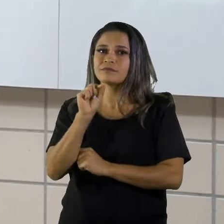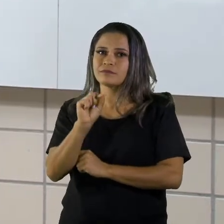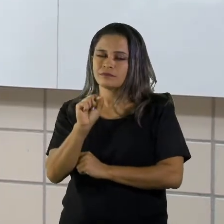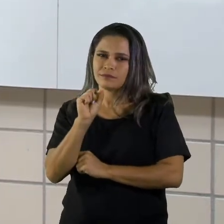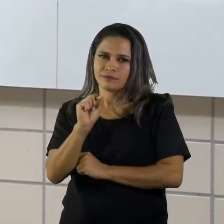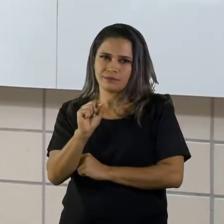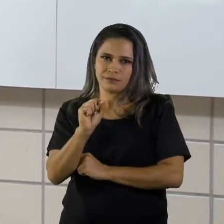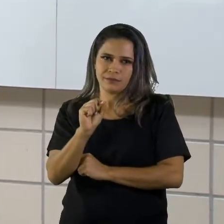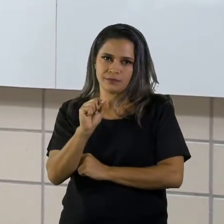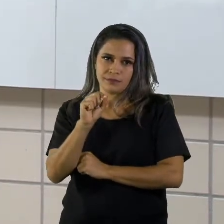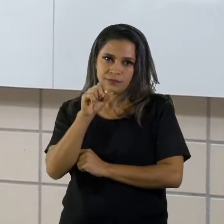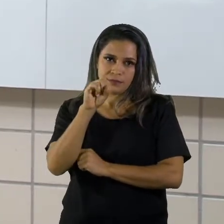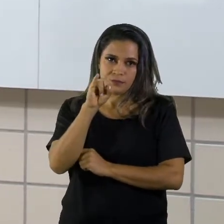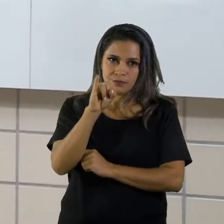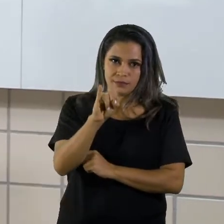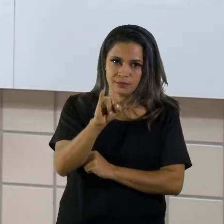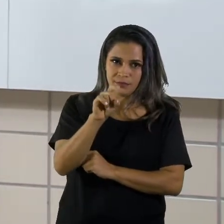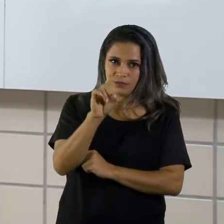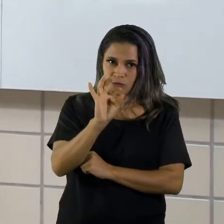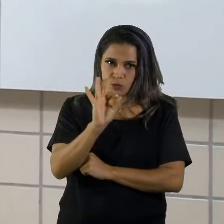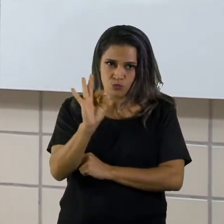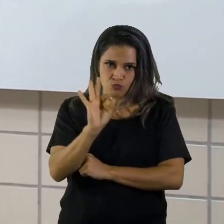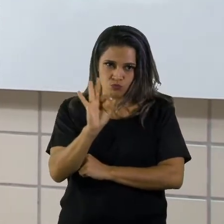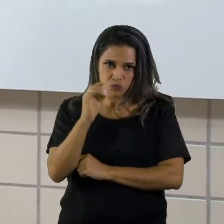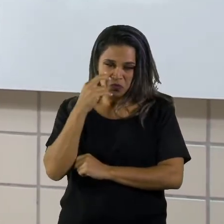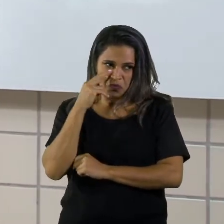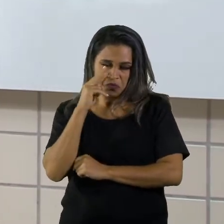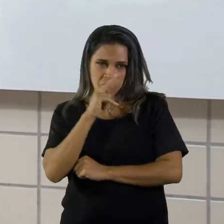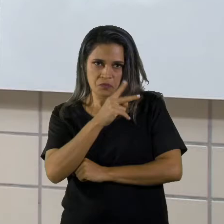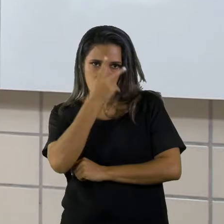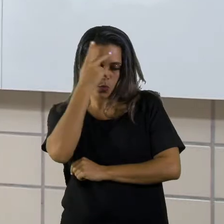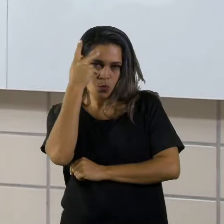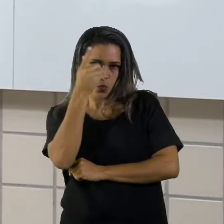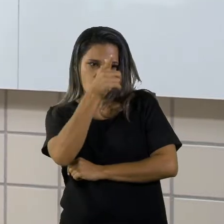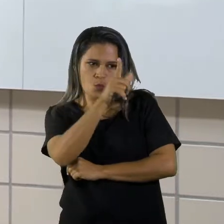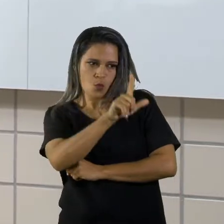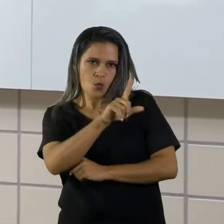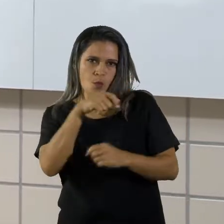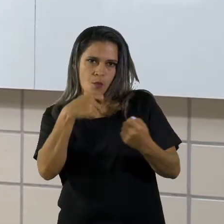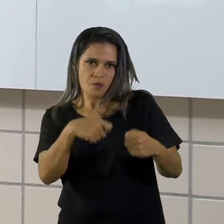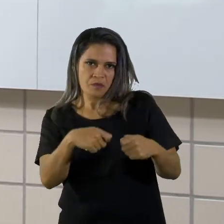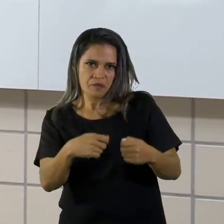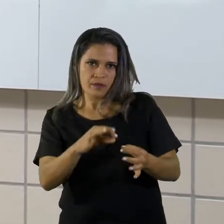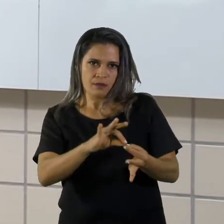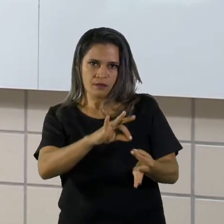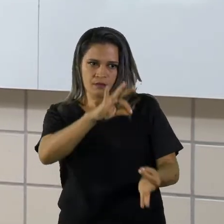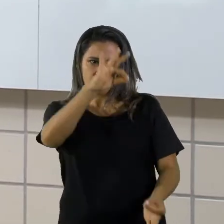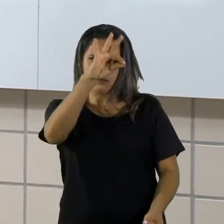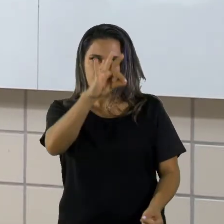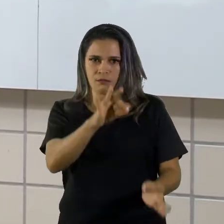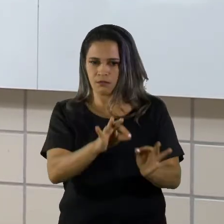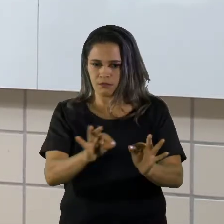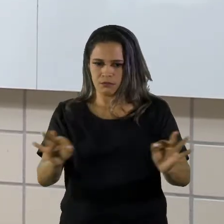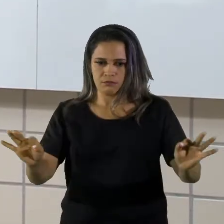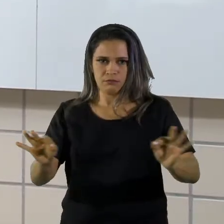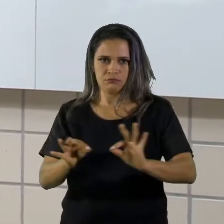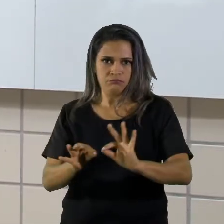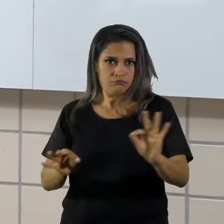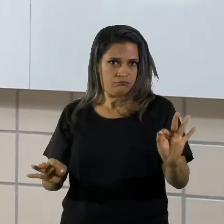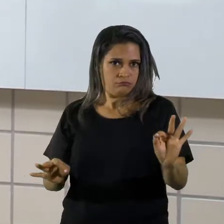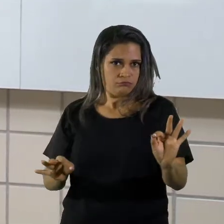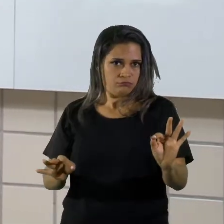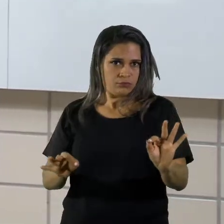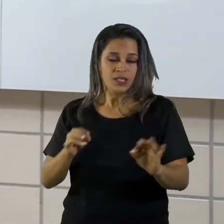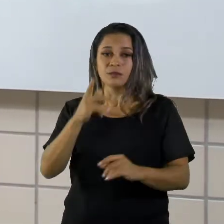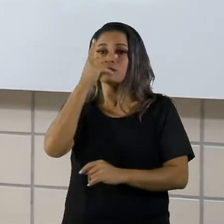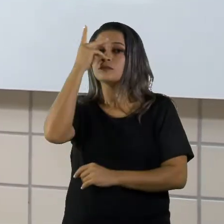E se você não passou por isso, você já viu alguém precisando de medir, de saber o tamanho de alguma coisa? O que essa